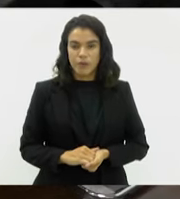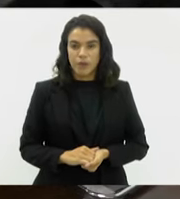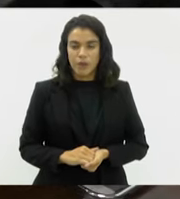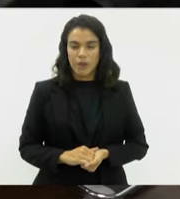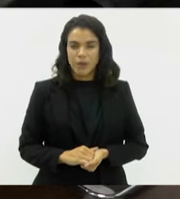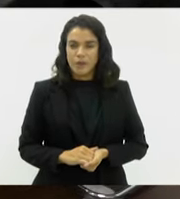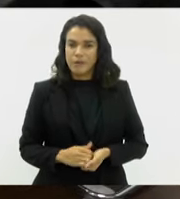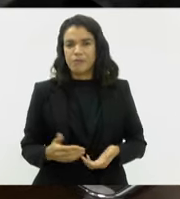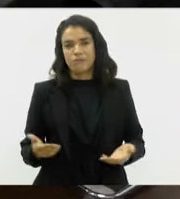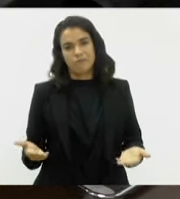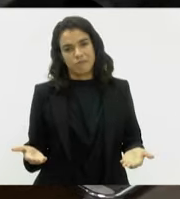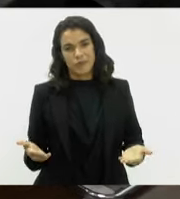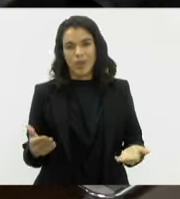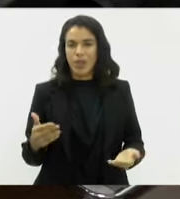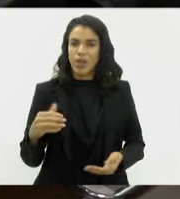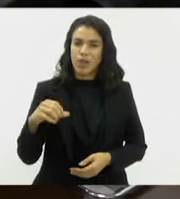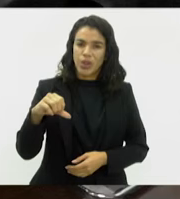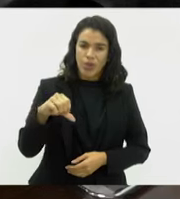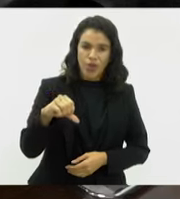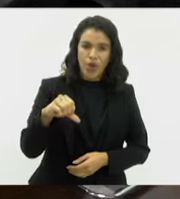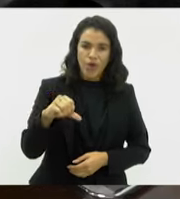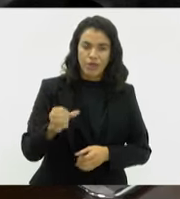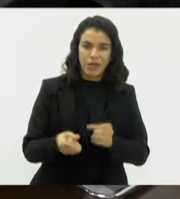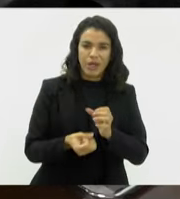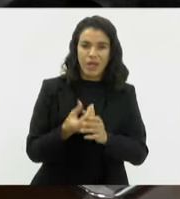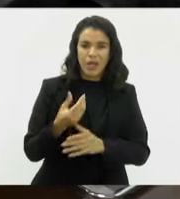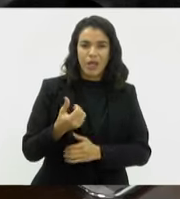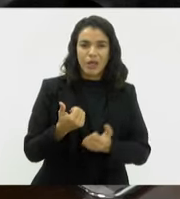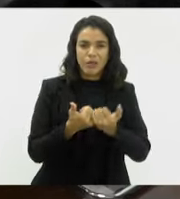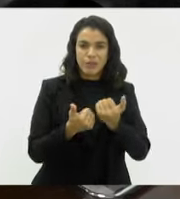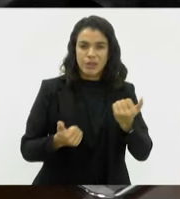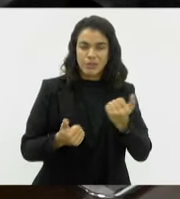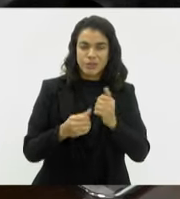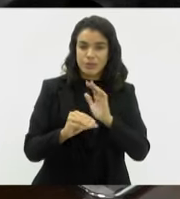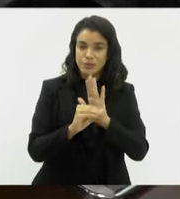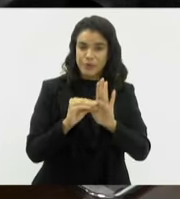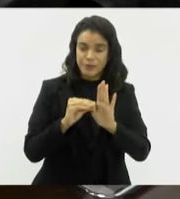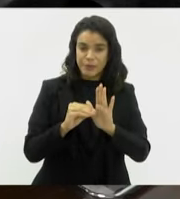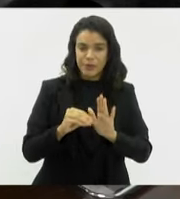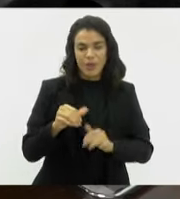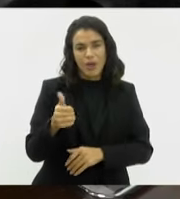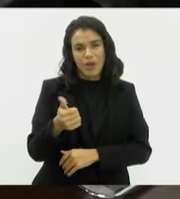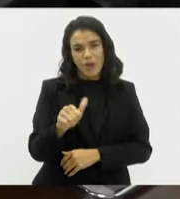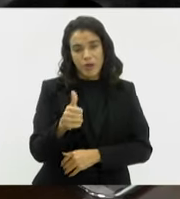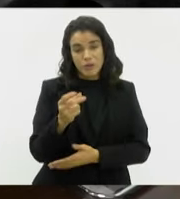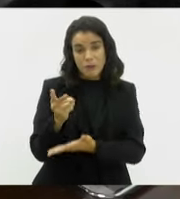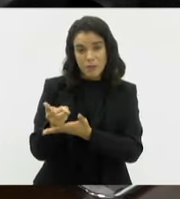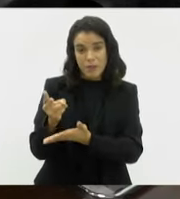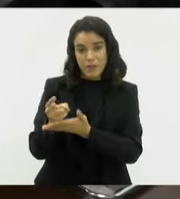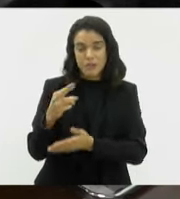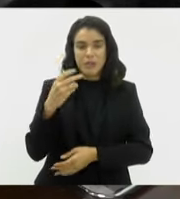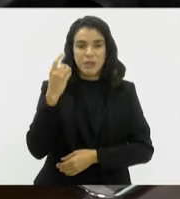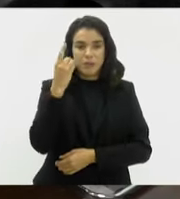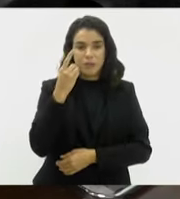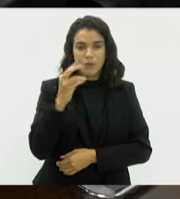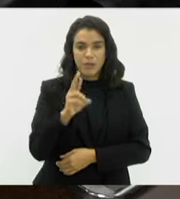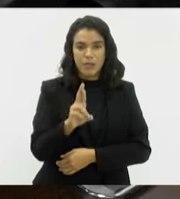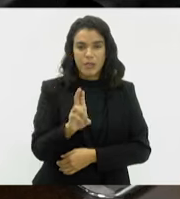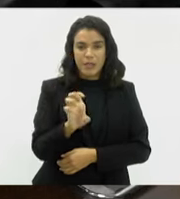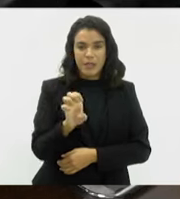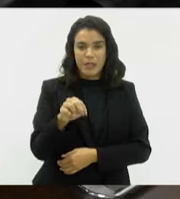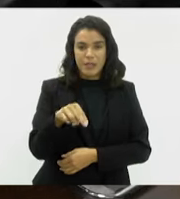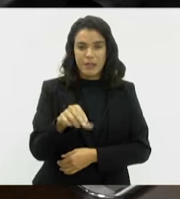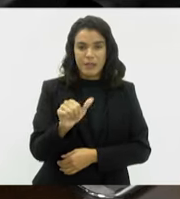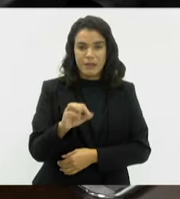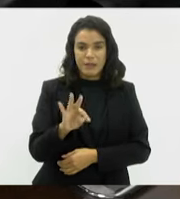Só está pegando a 9 e botando subemenda. A 11 também subemenda. A 11 é da própria deputada Renata, que ela quer